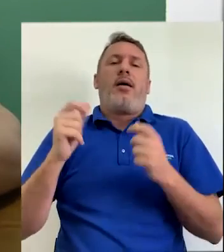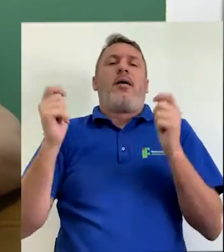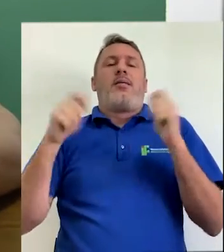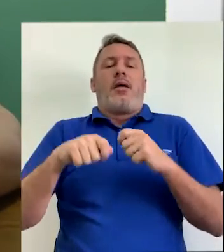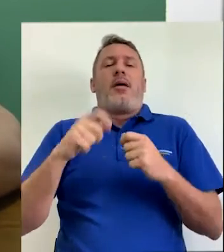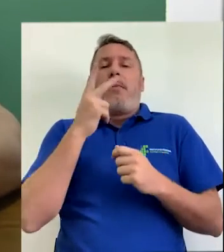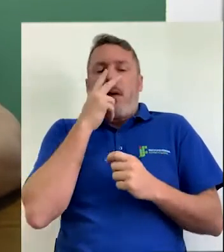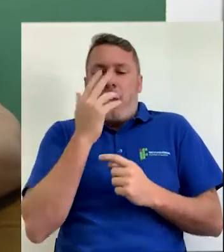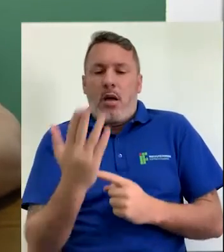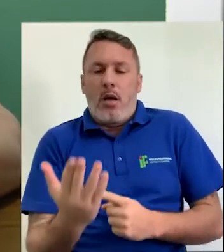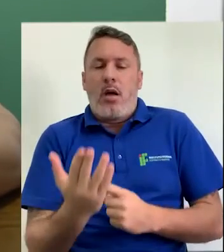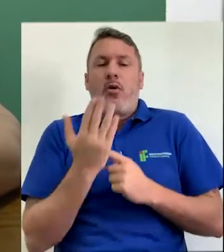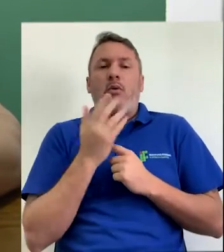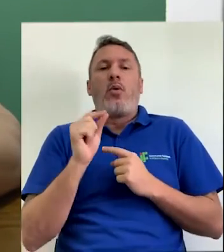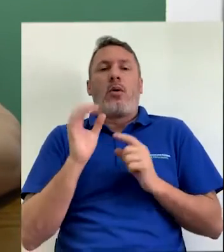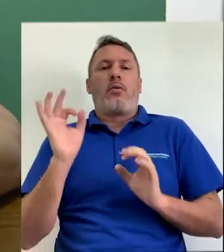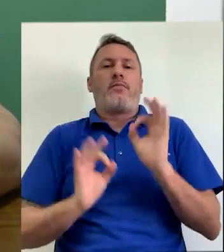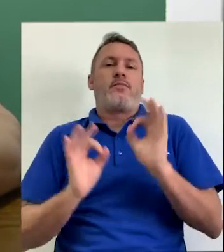a evitar